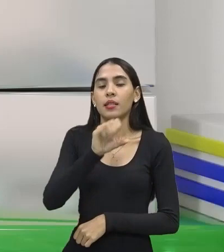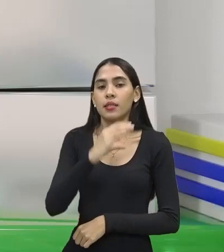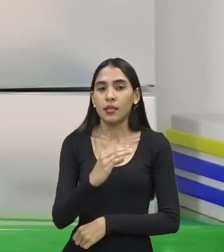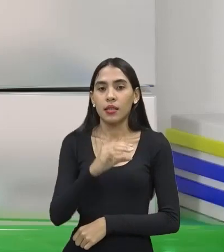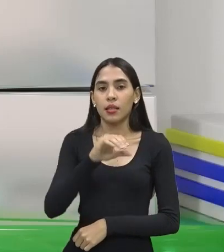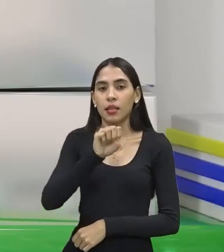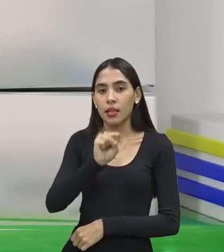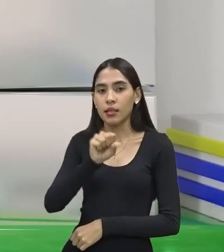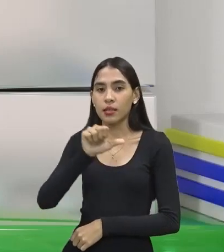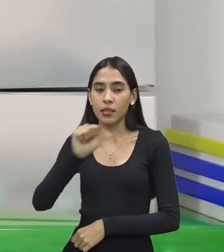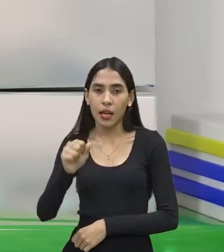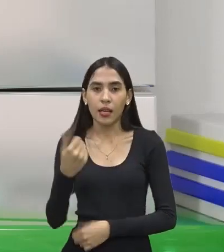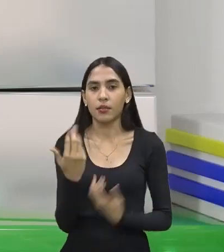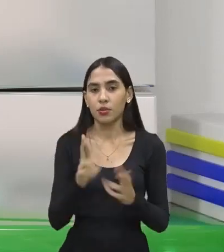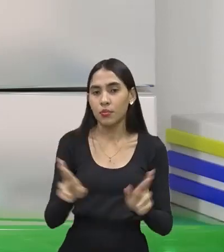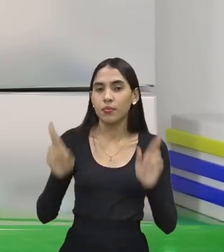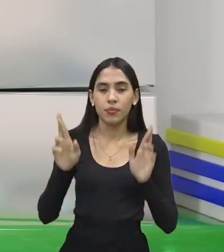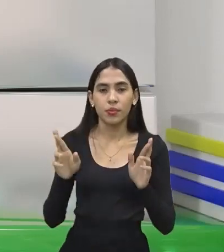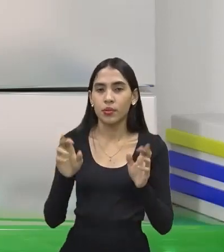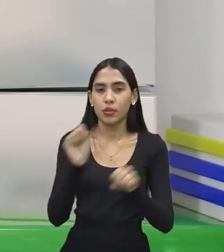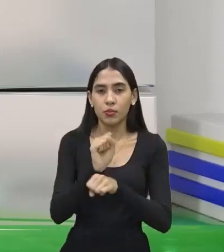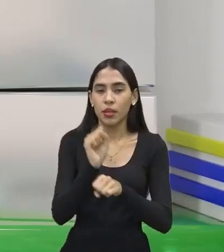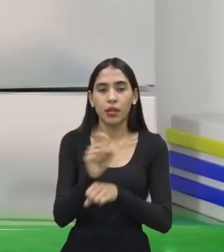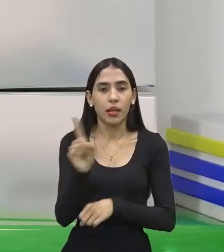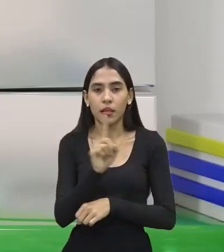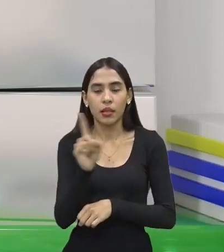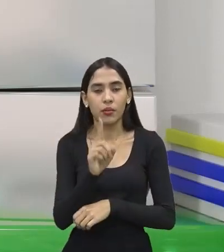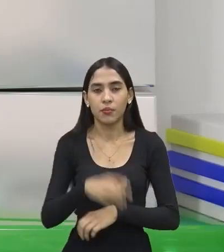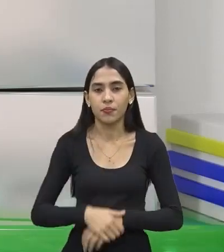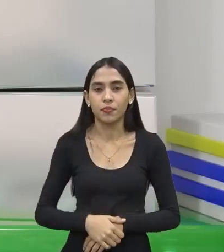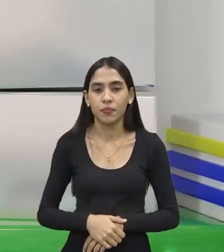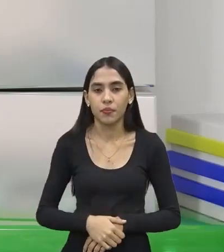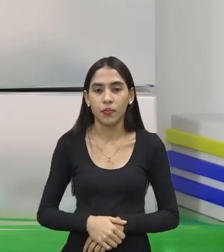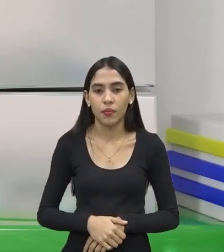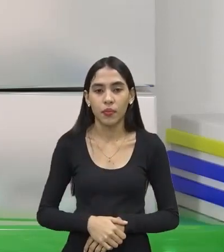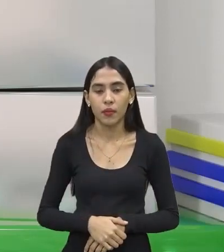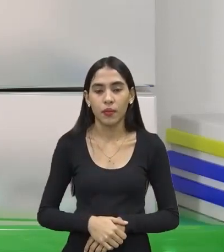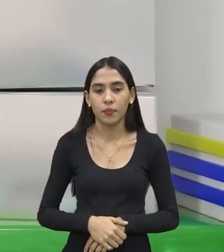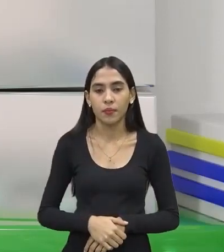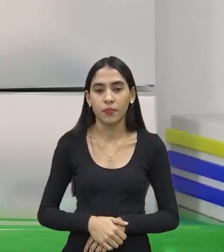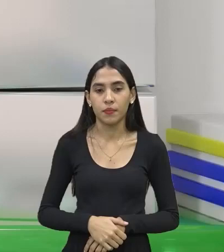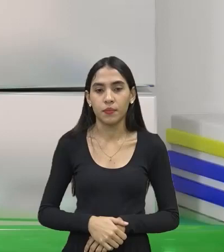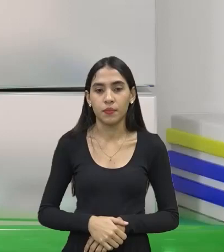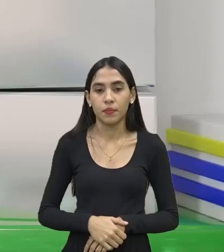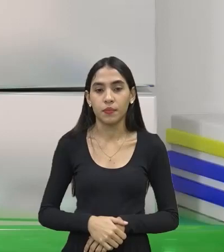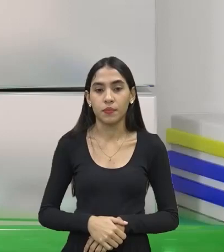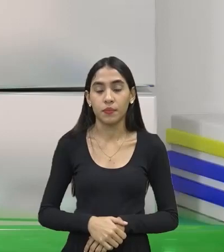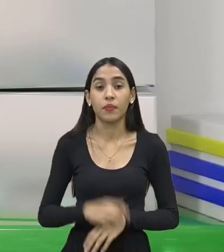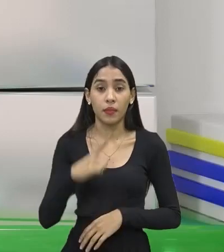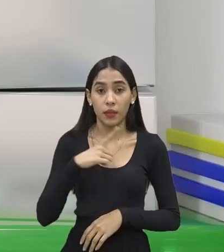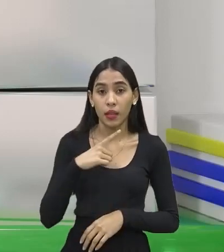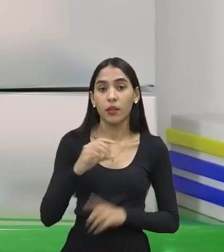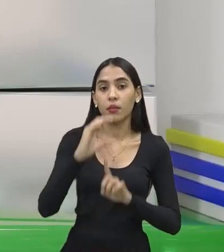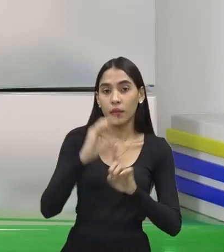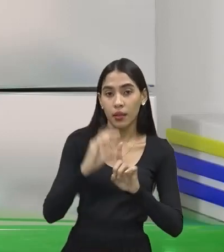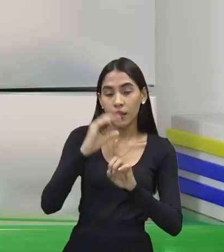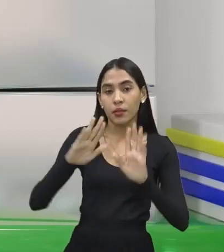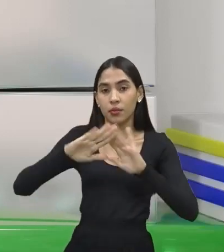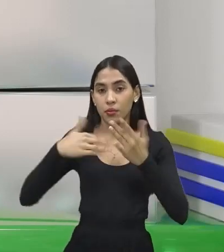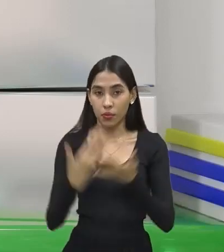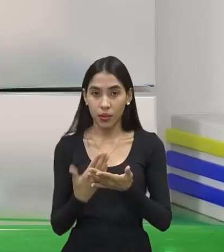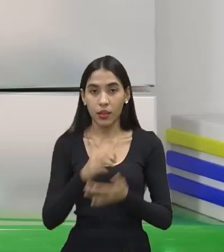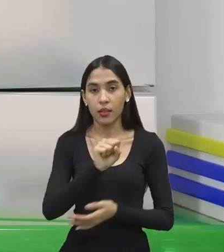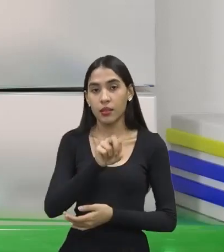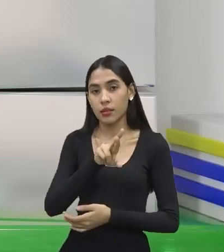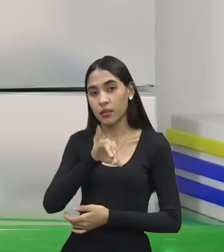componente curricular para você vai saber quando inicia e quando termina um módulo, quando inicia e termina um componente. E tendo o calendário escolar de série